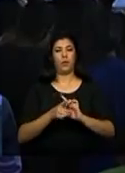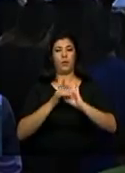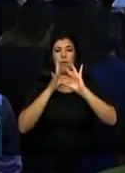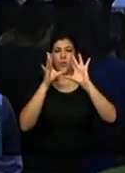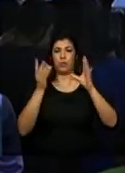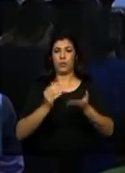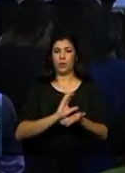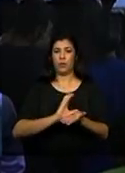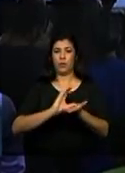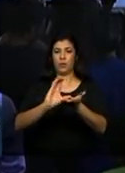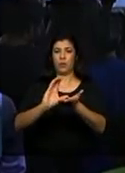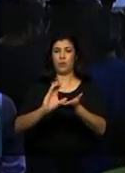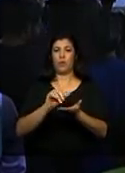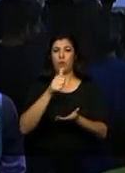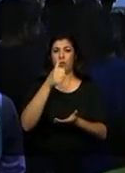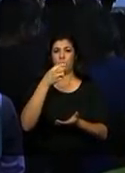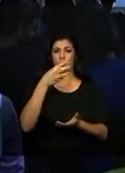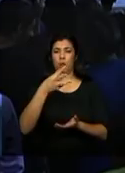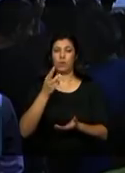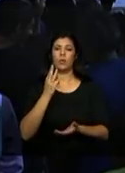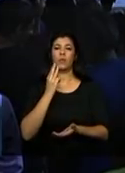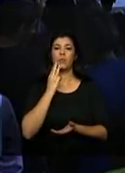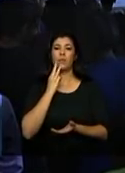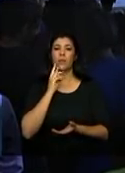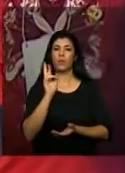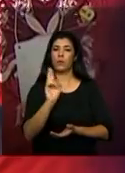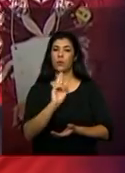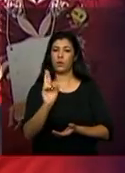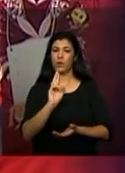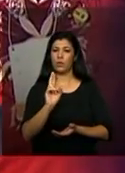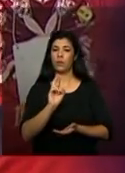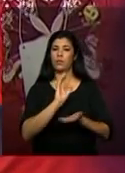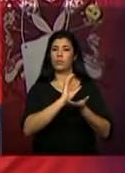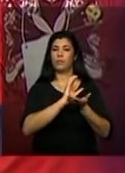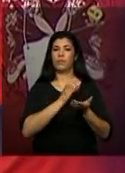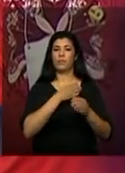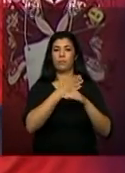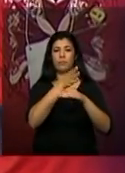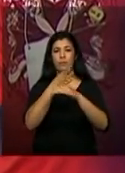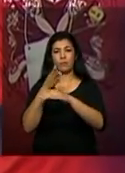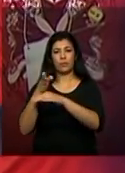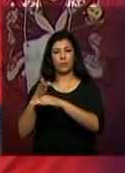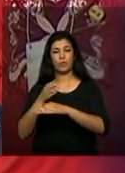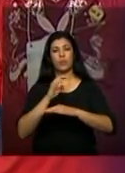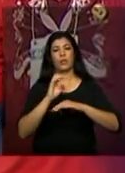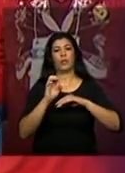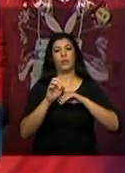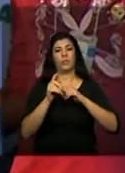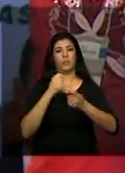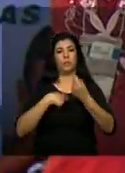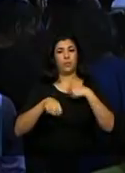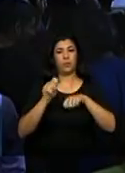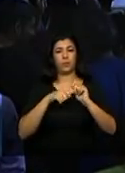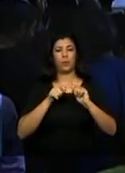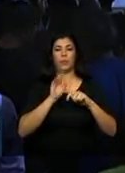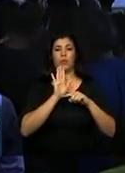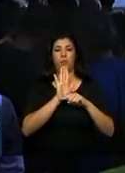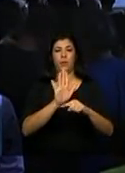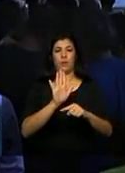13 milhões de reais para o fomento a empreendimentos econômicos